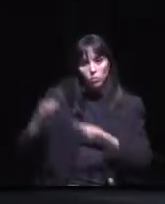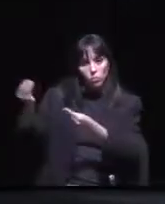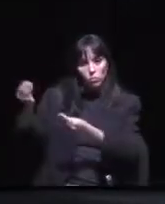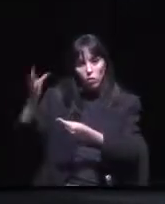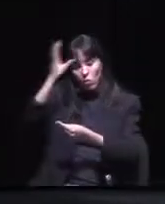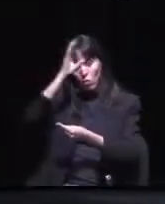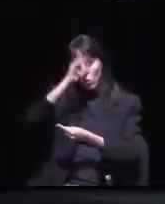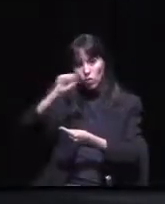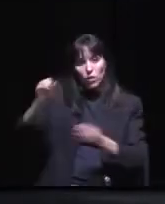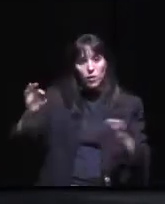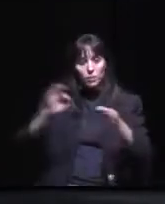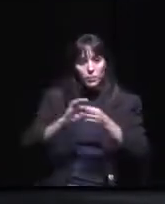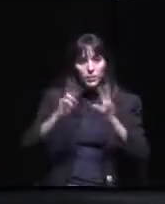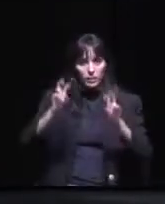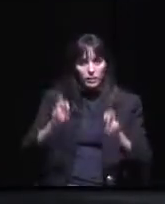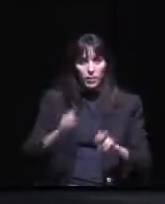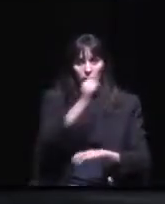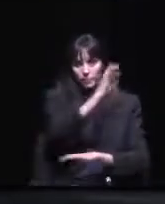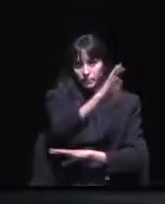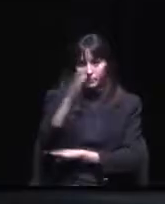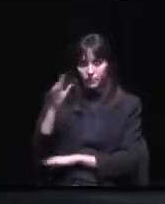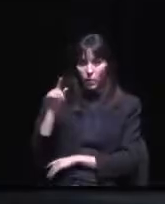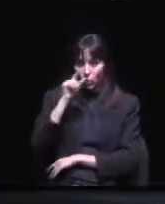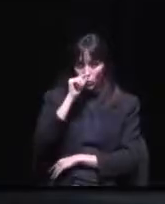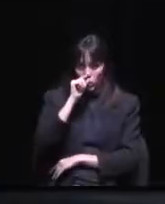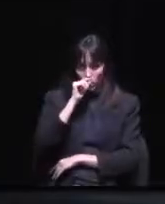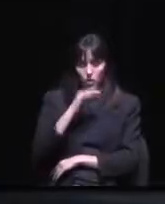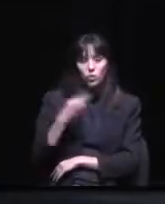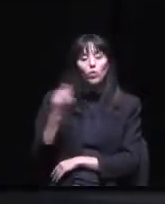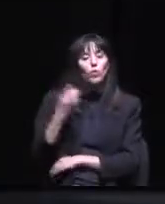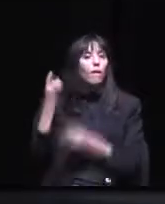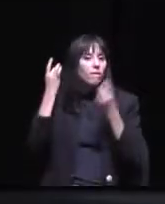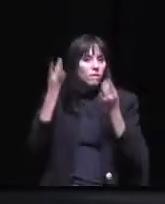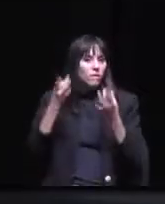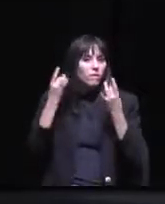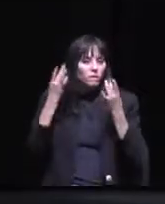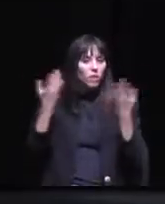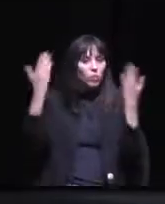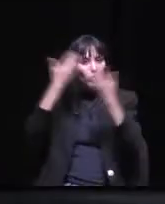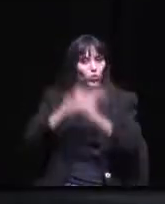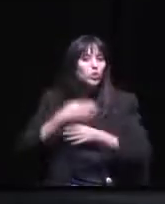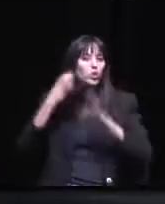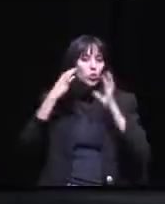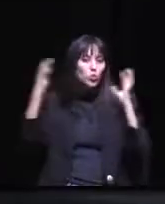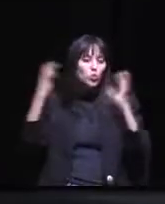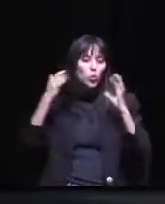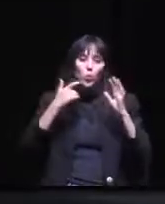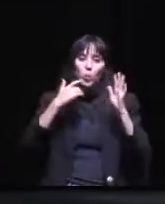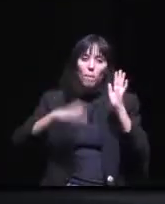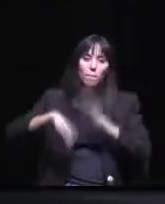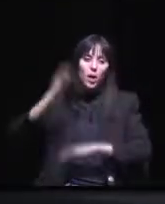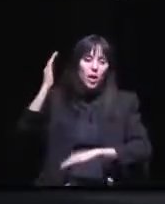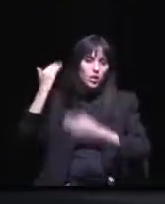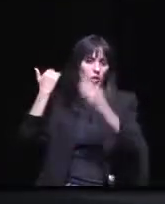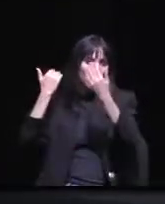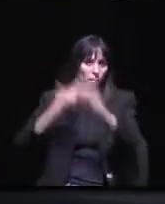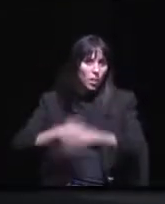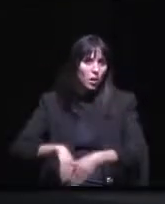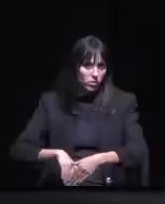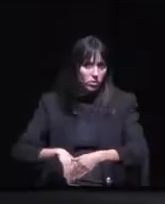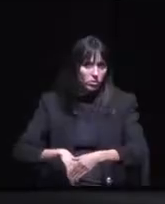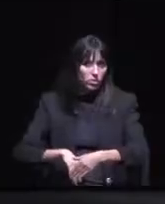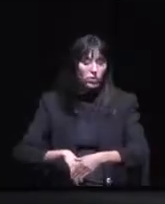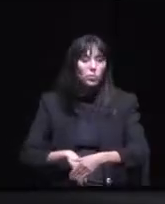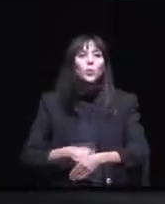assunto. O Parque Florestal de Monsanto tem recebido festivais de música com níveis de ruído muito acima dos limiares admissíveis e